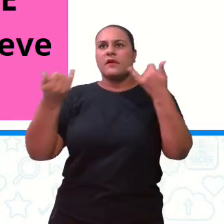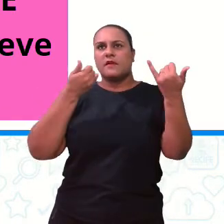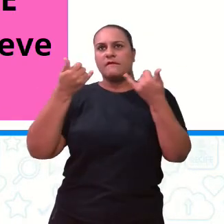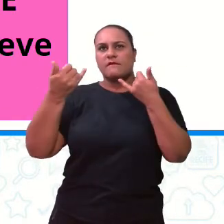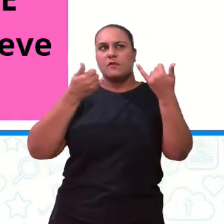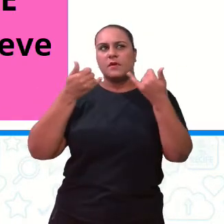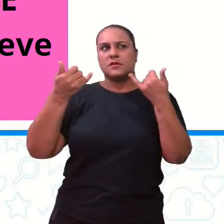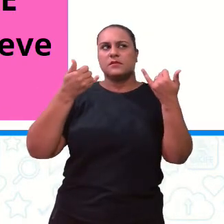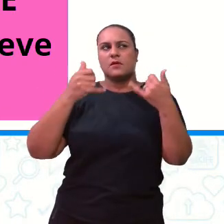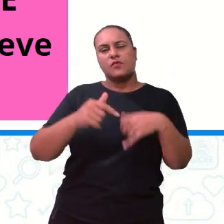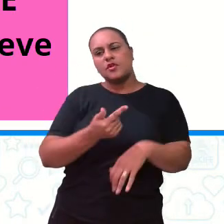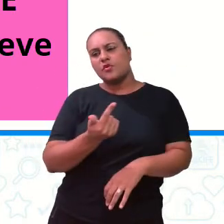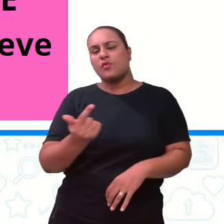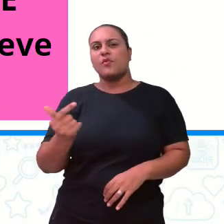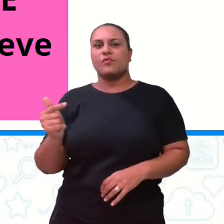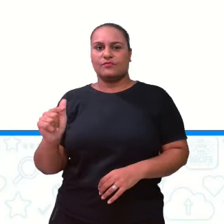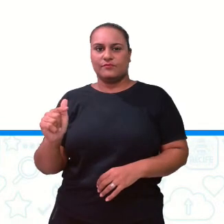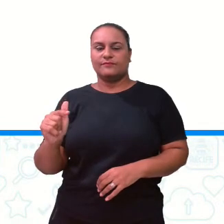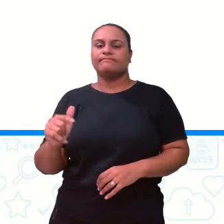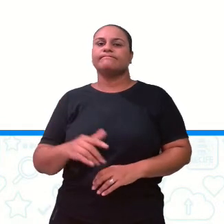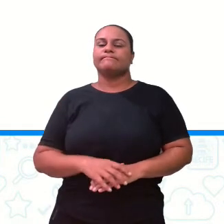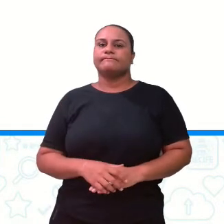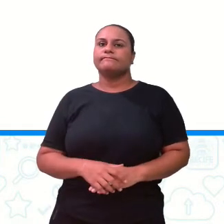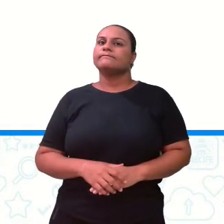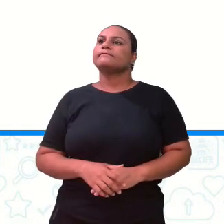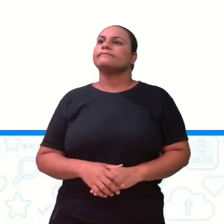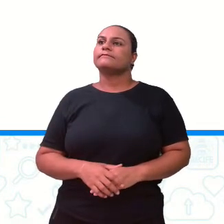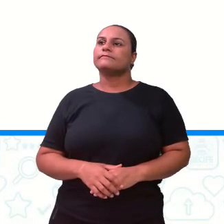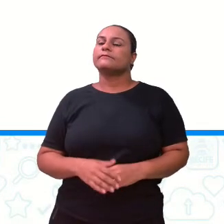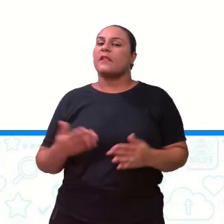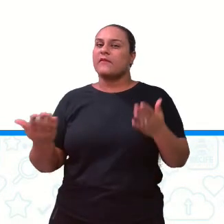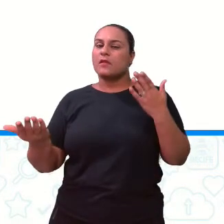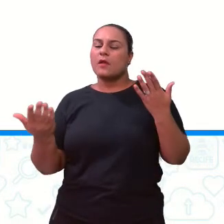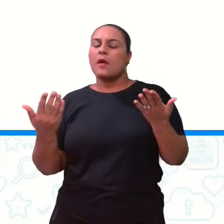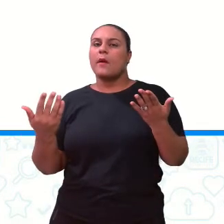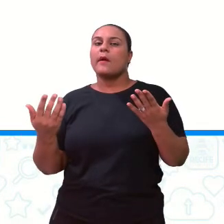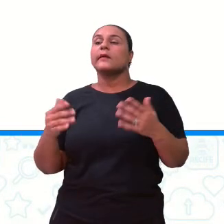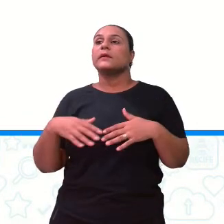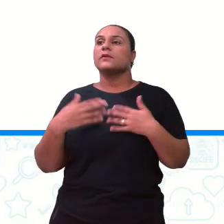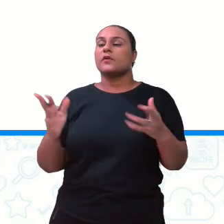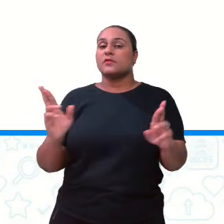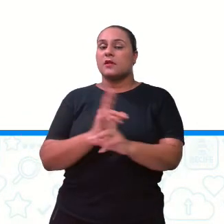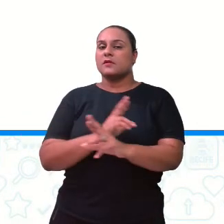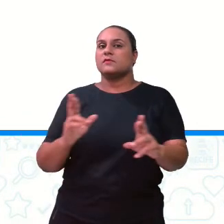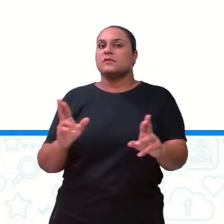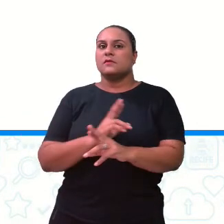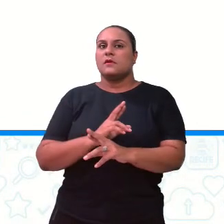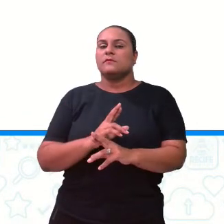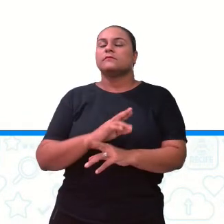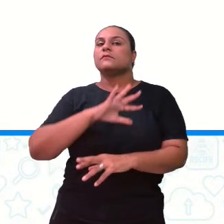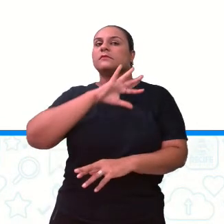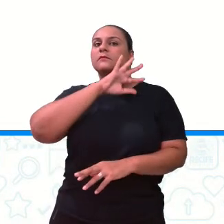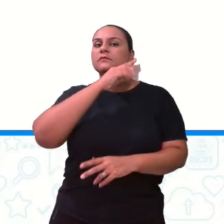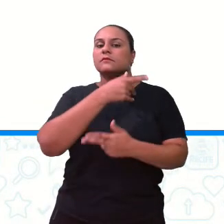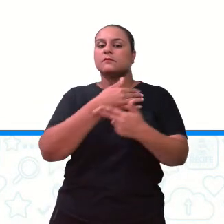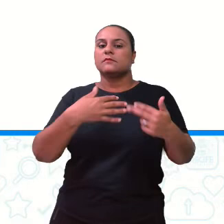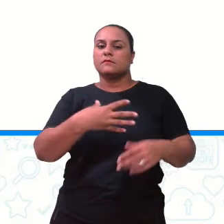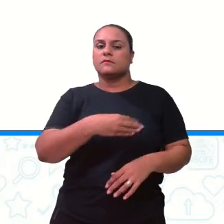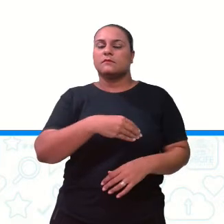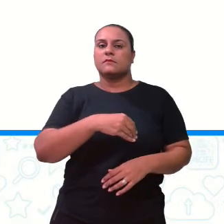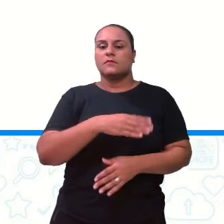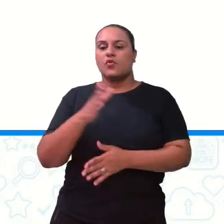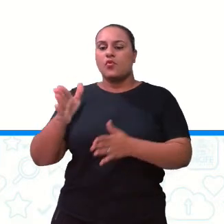entre uma informação e outra. Então, aqui, ó, a gente relacionou o mamífero com o tempo de vida, né? A gente